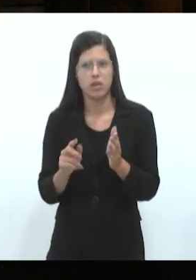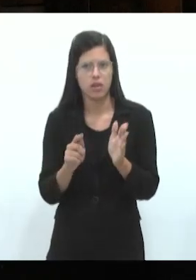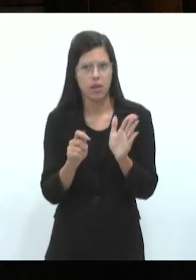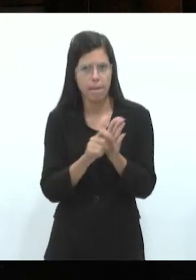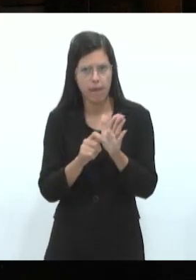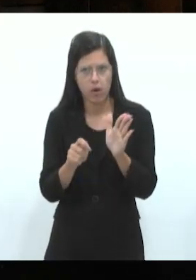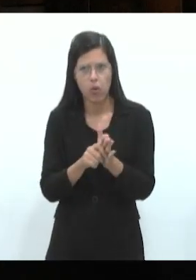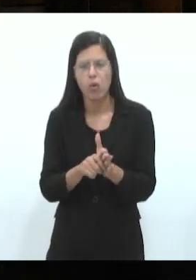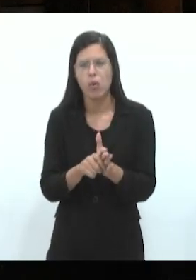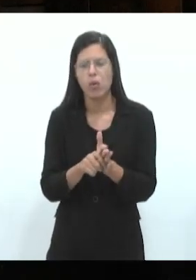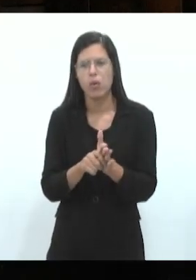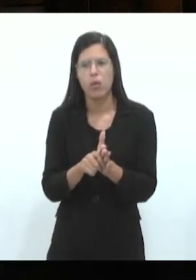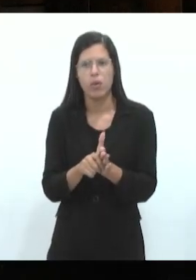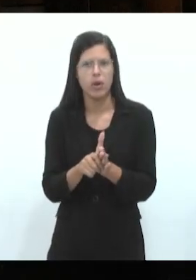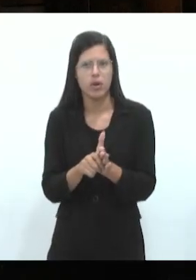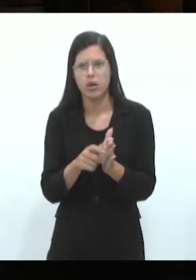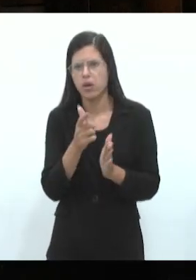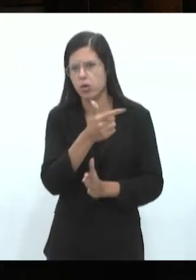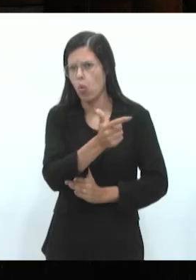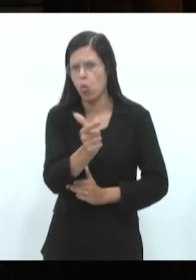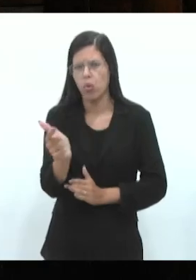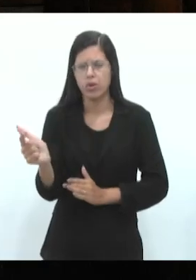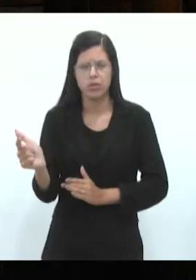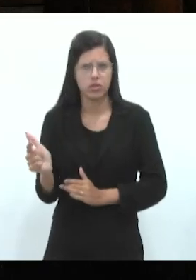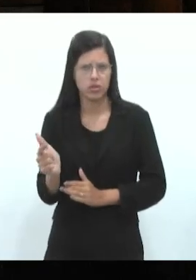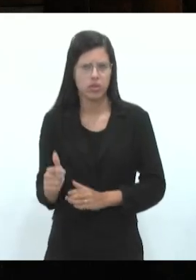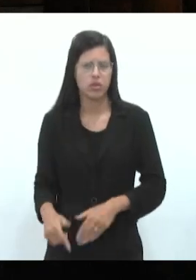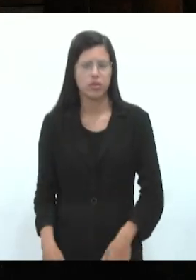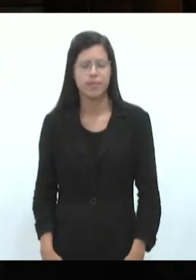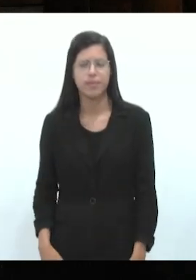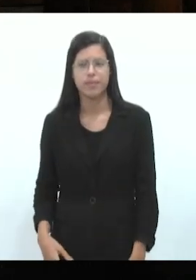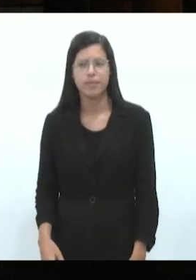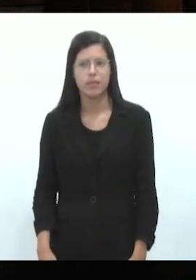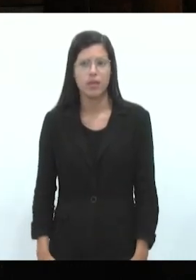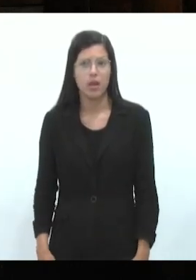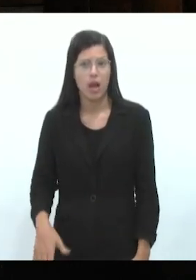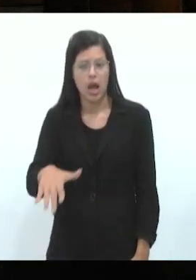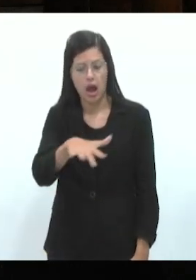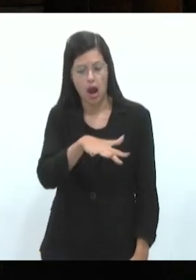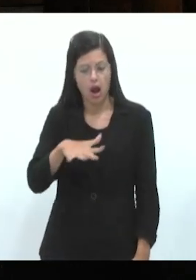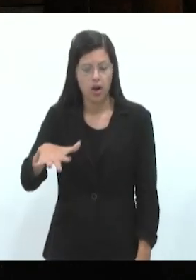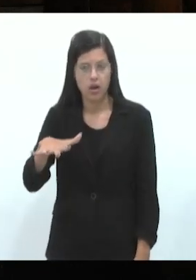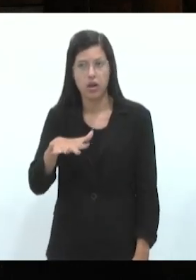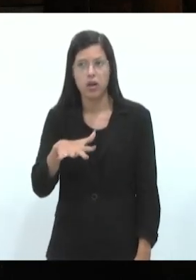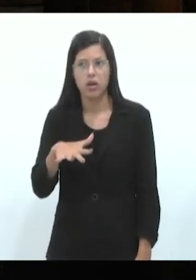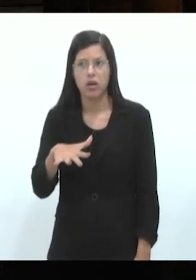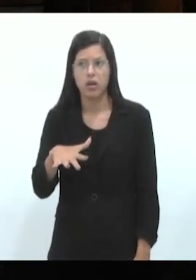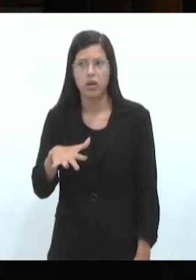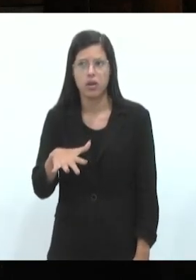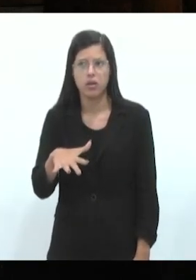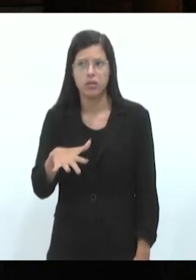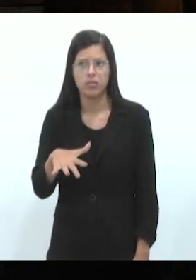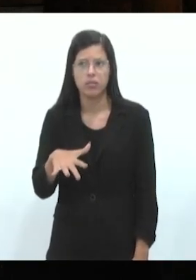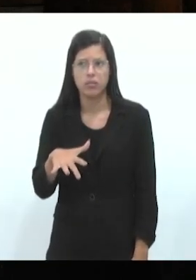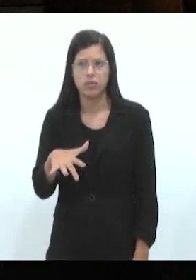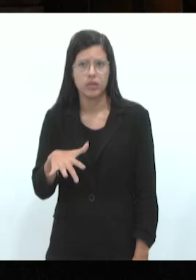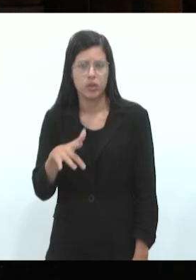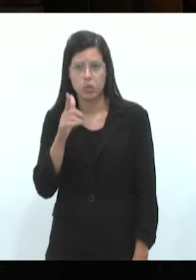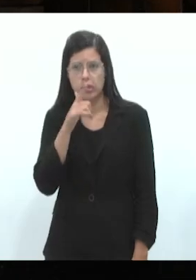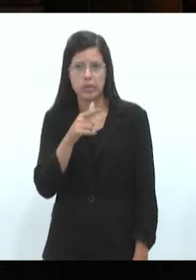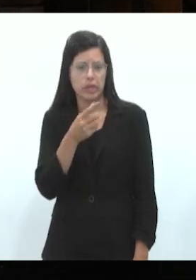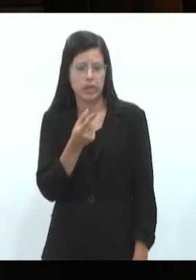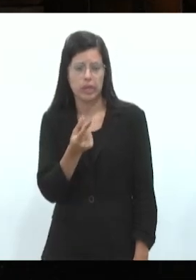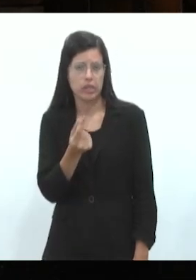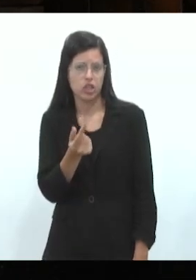e todos os outros níveis de drogas, existem outras áreas absolutamente rentáveis. Por isso que